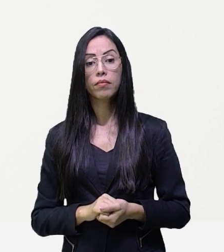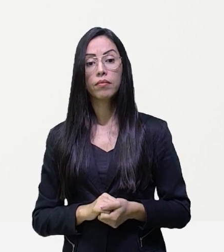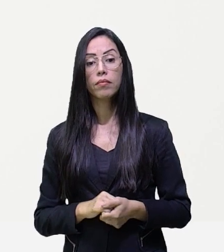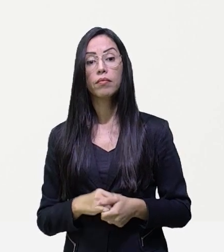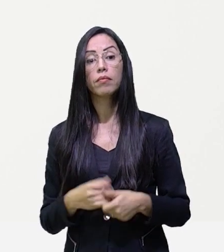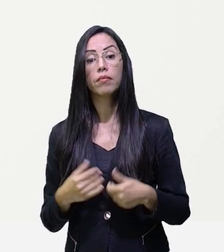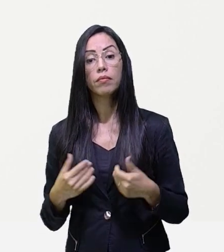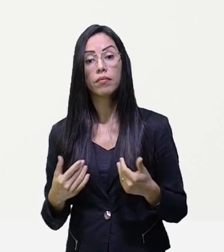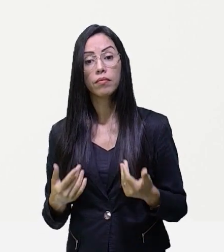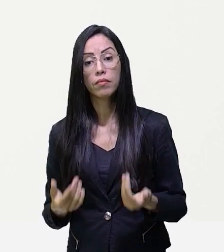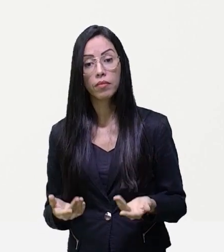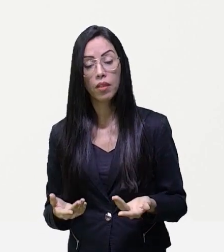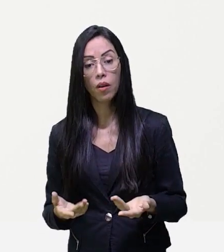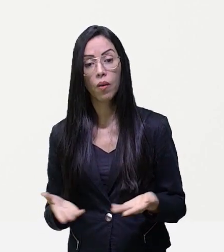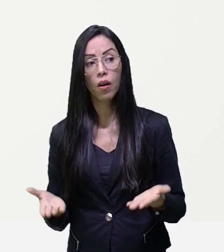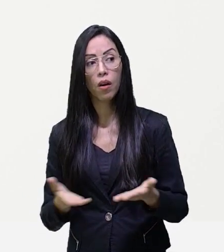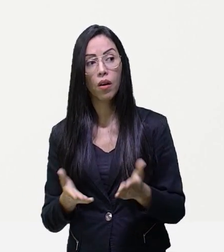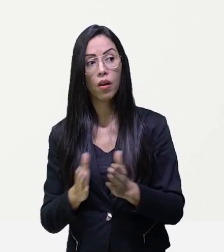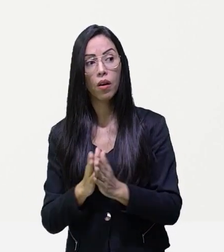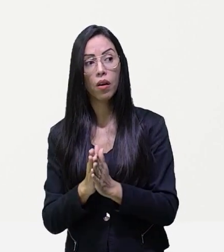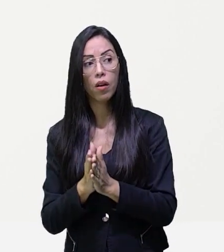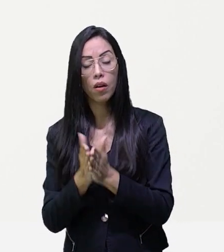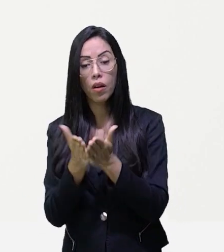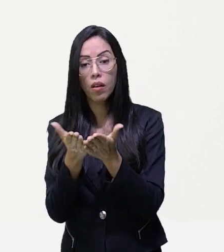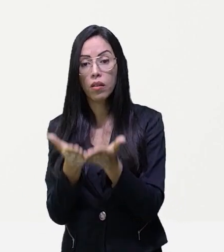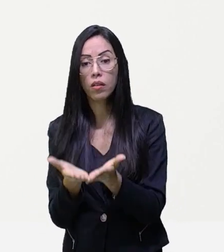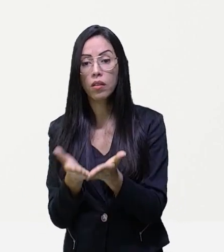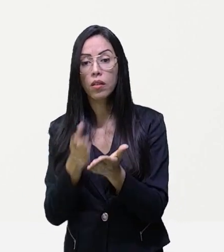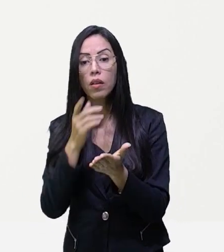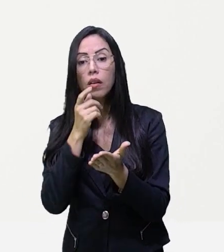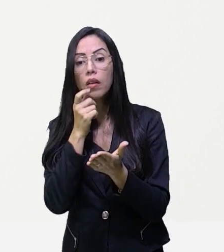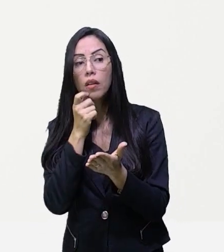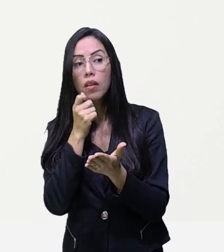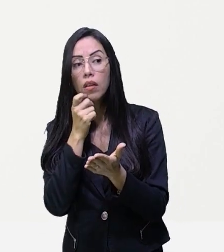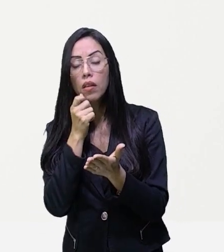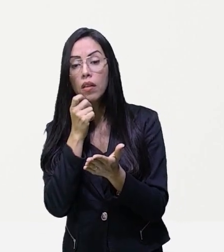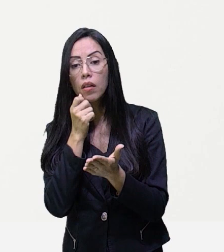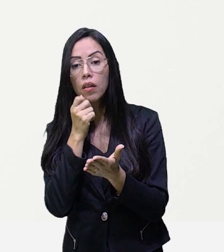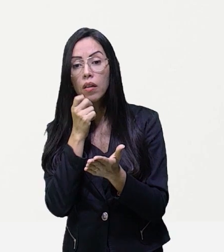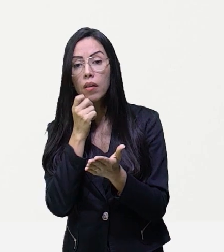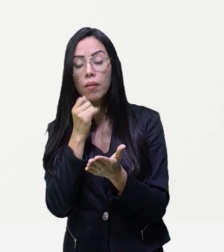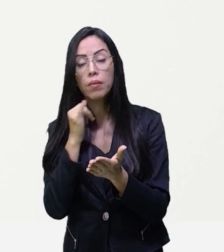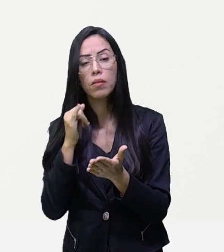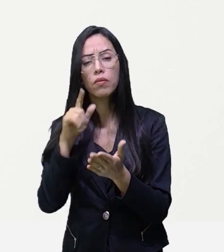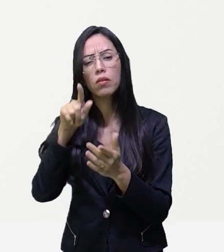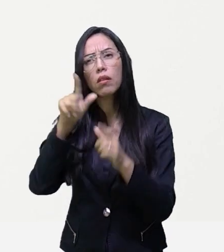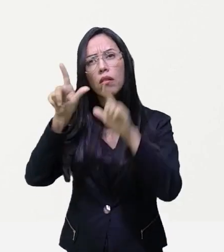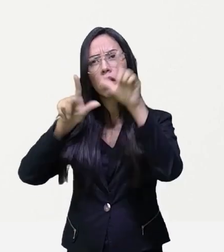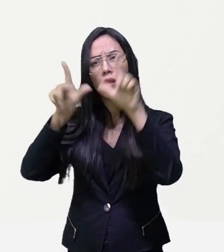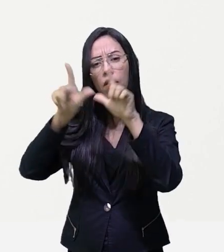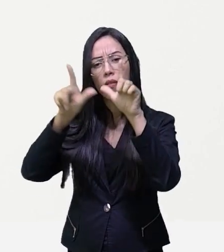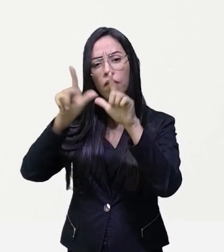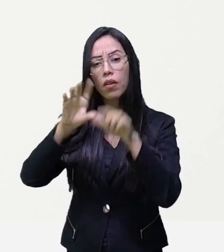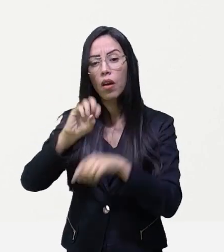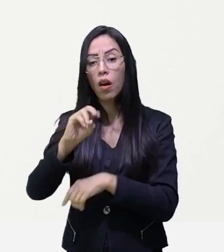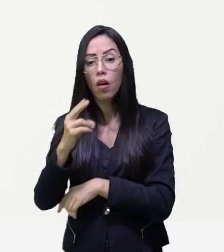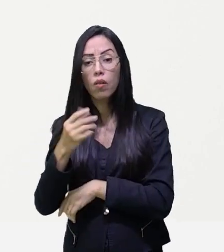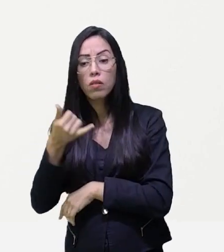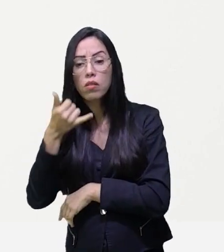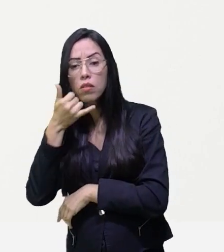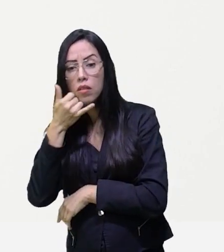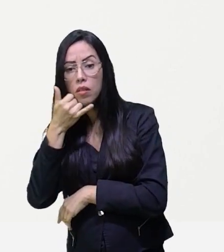Pegue o caderninho de vocês, pegue o lápis de vocês. Se você está assistindo na TV, se você tem aí seu celular